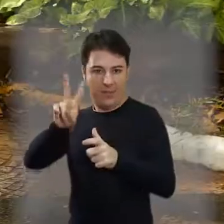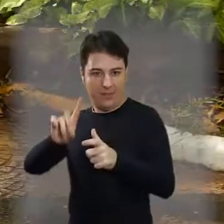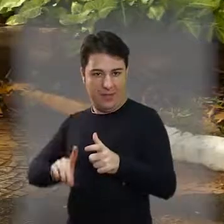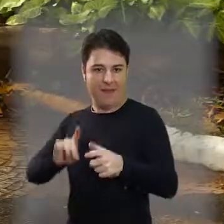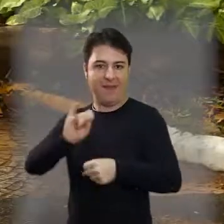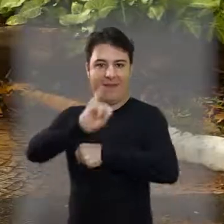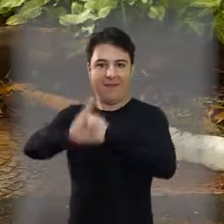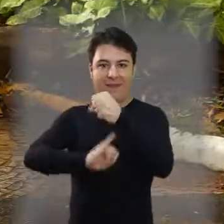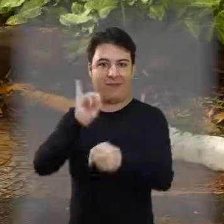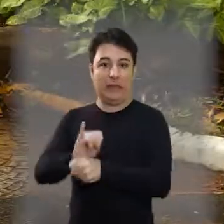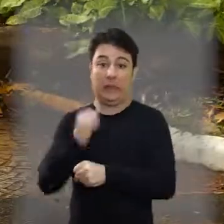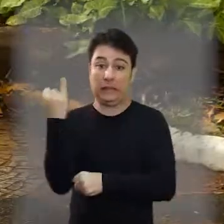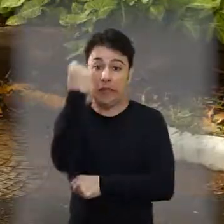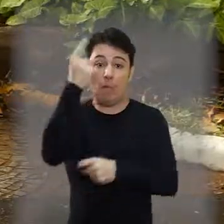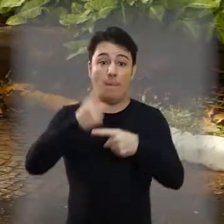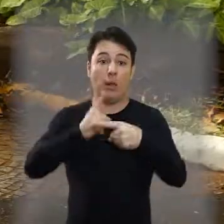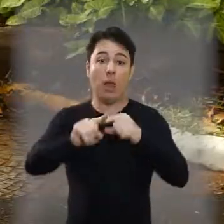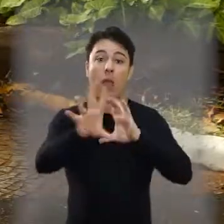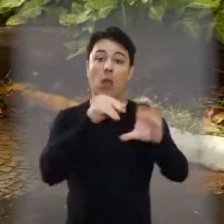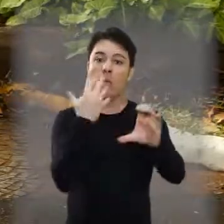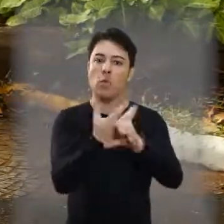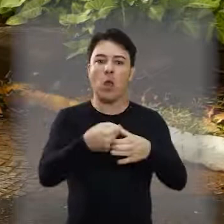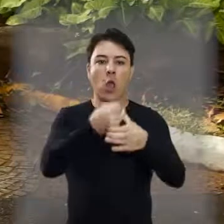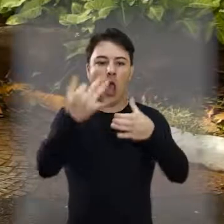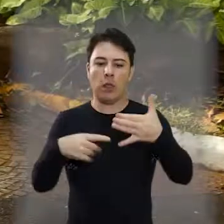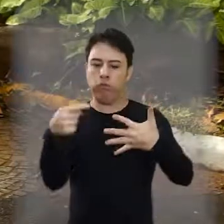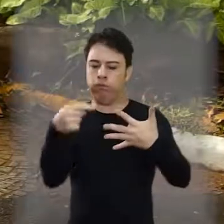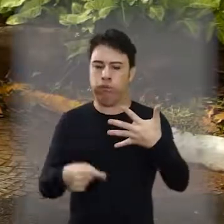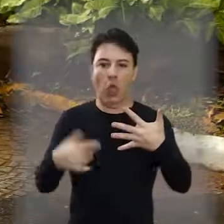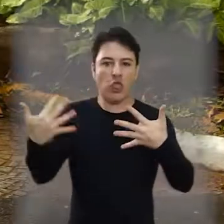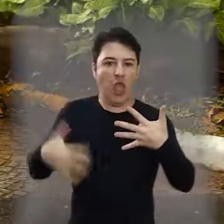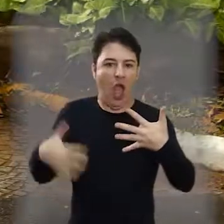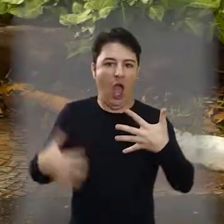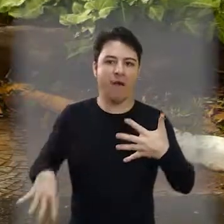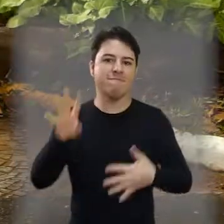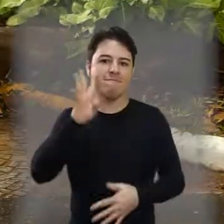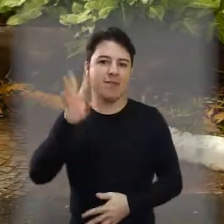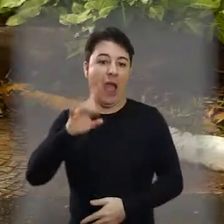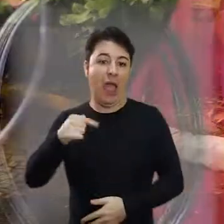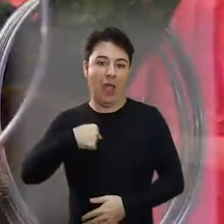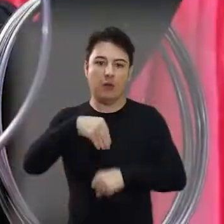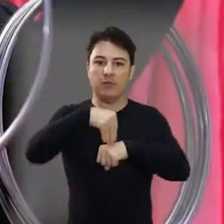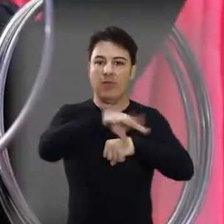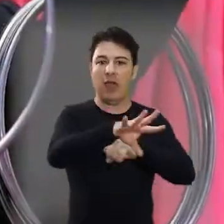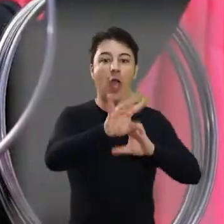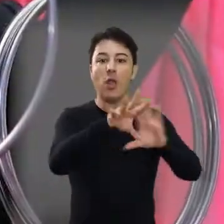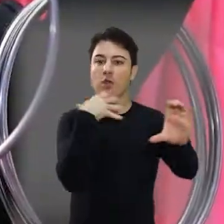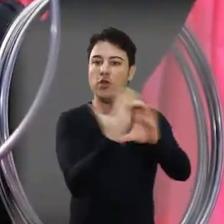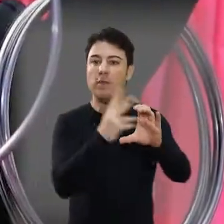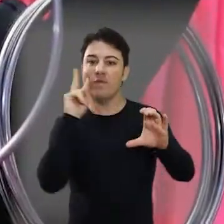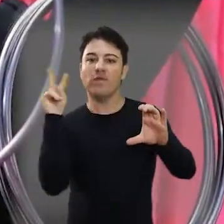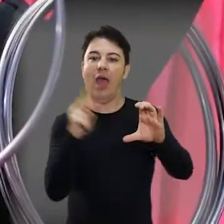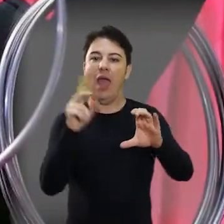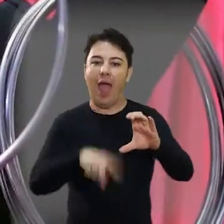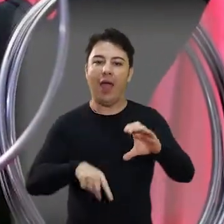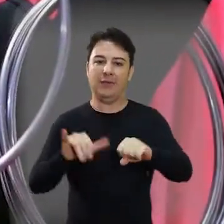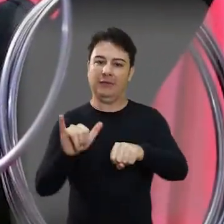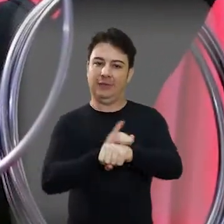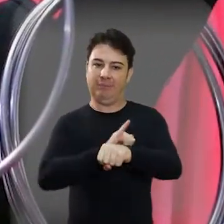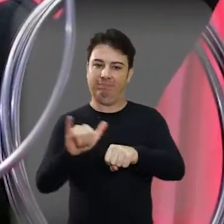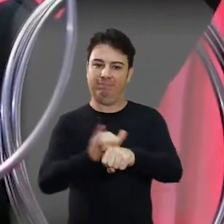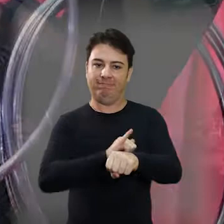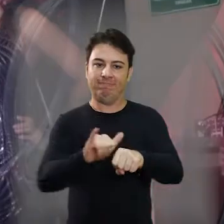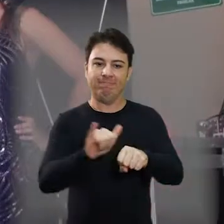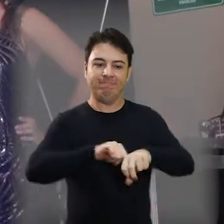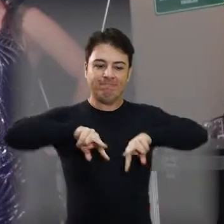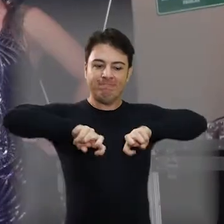com a própria internet, foi muito importante para mim. No YouTube tem bastante conteúdo legal, já vai até uma dica para quem quer começar a